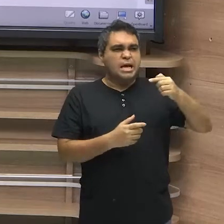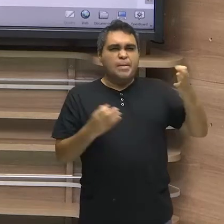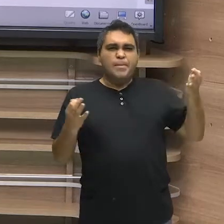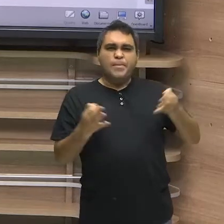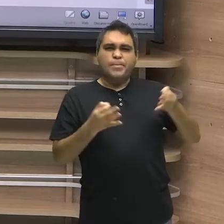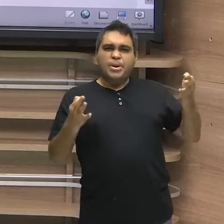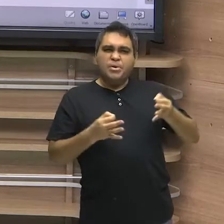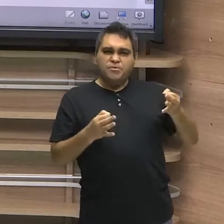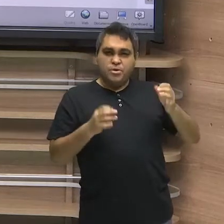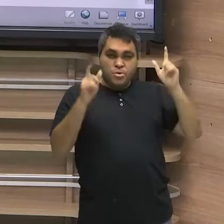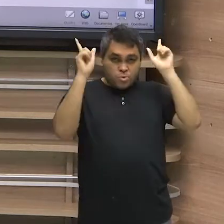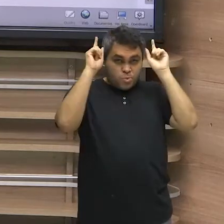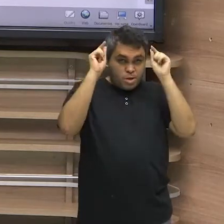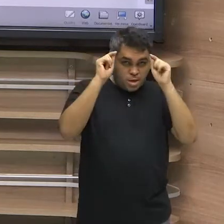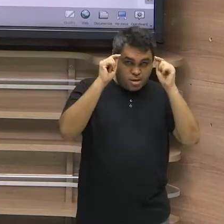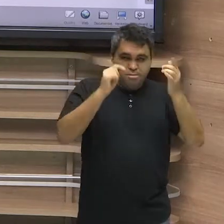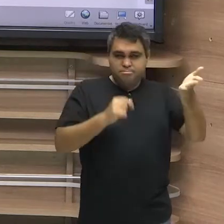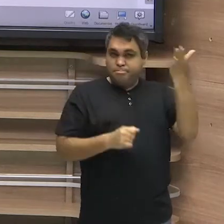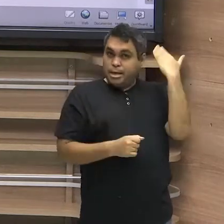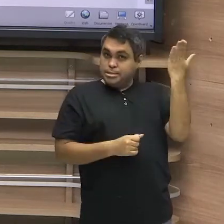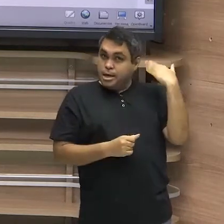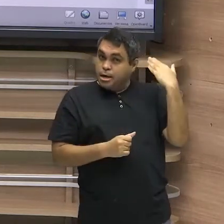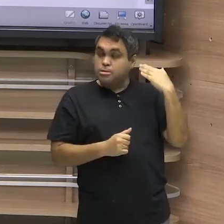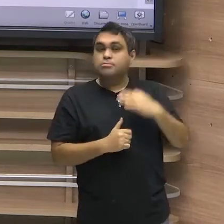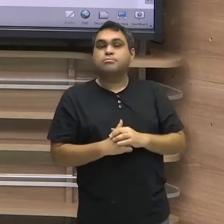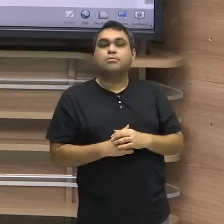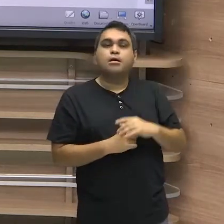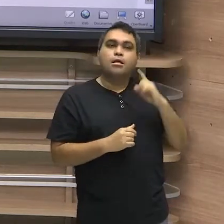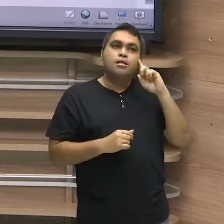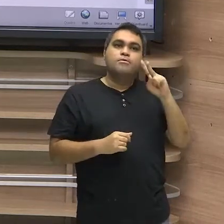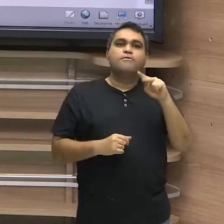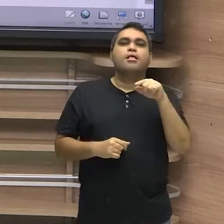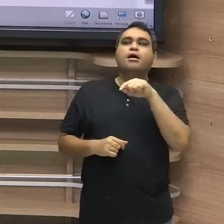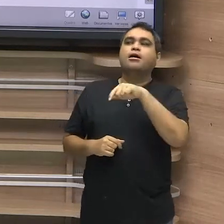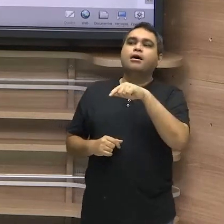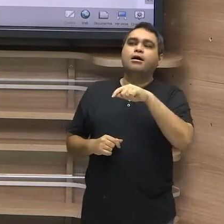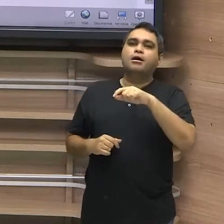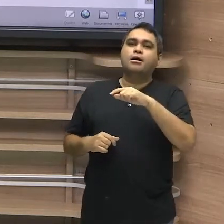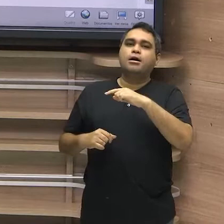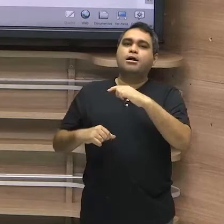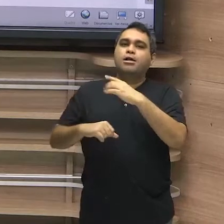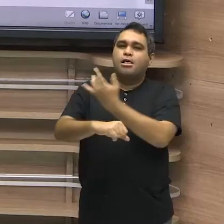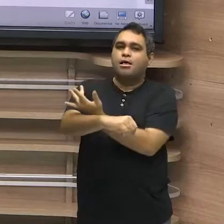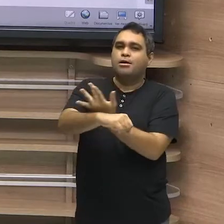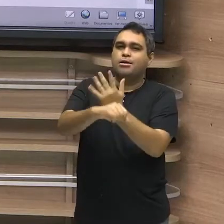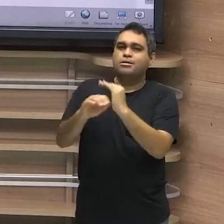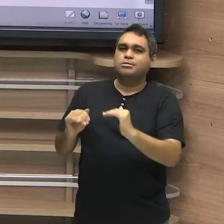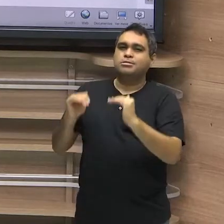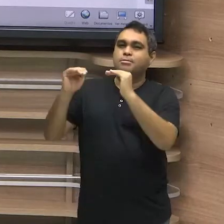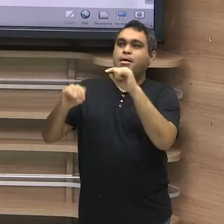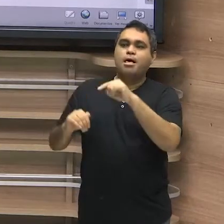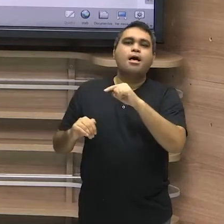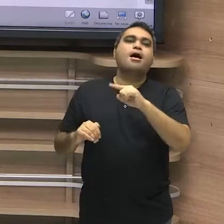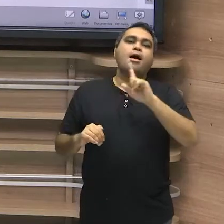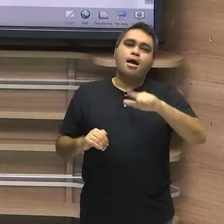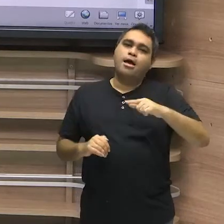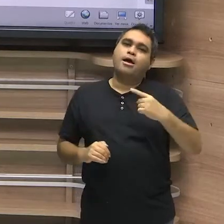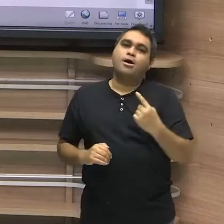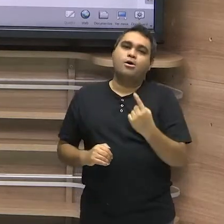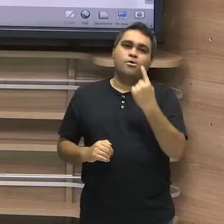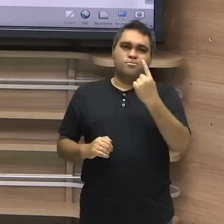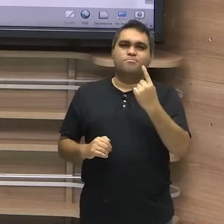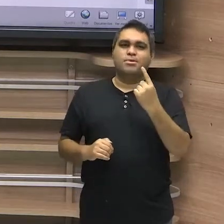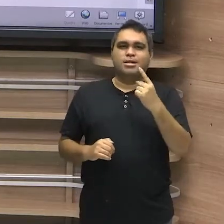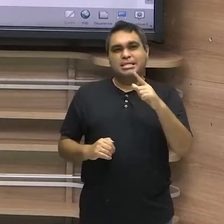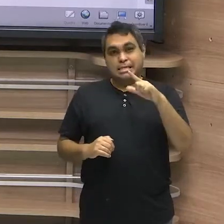tempo deles e o lugar em que eles viviam. E os Jardins Suspensos da Babilônia vão ser uma dessas 7 maravilhas